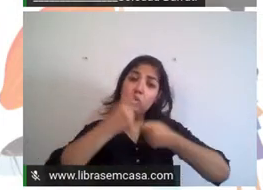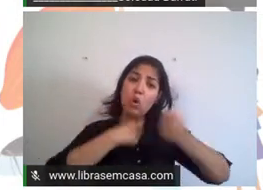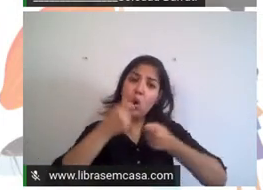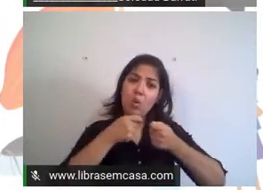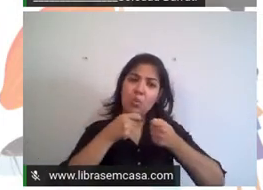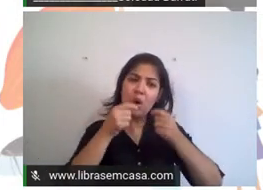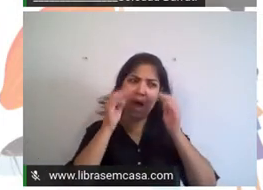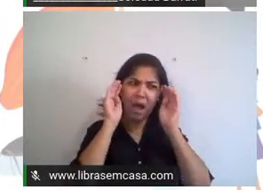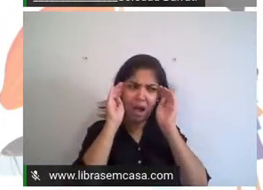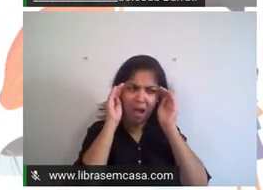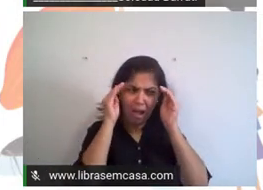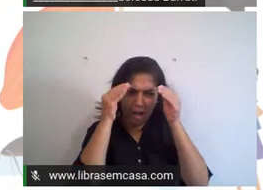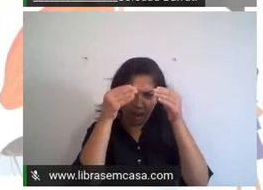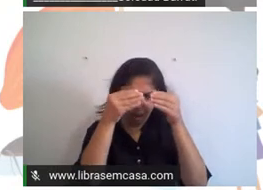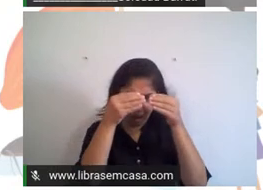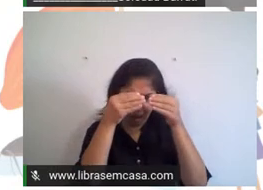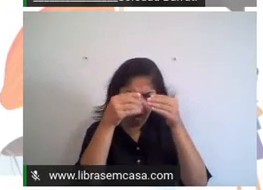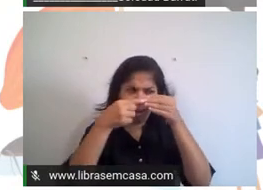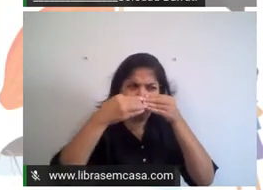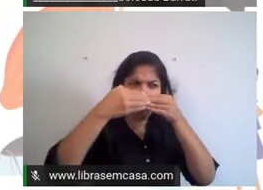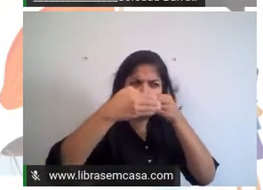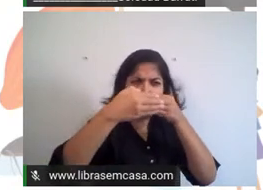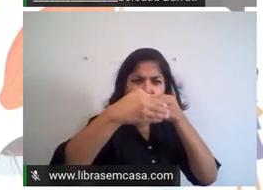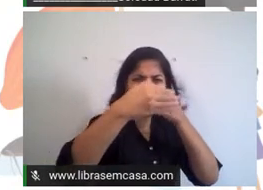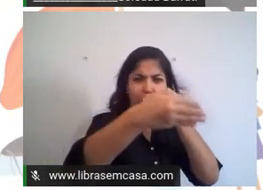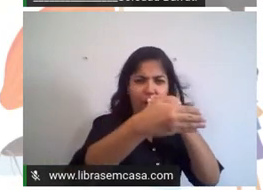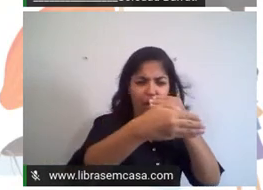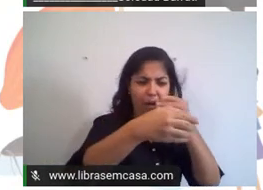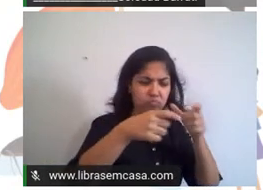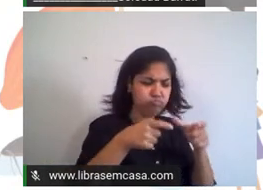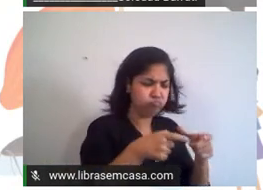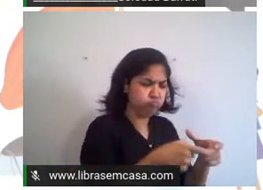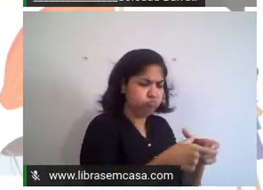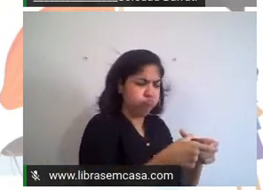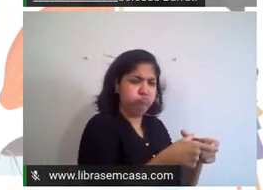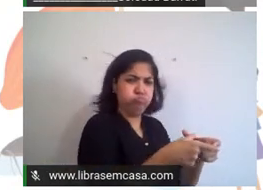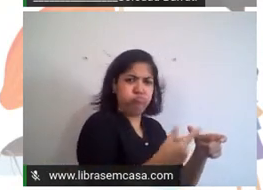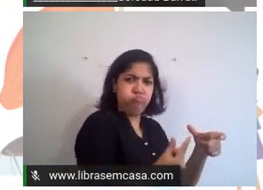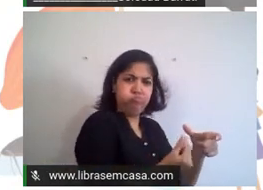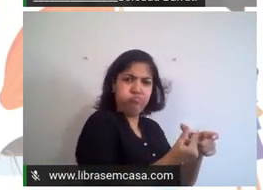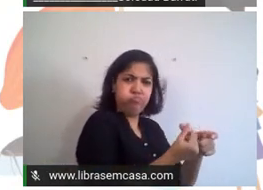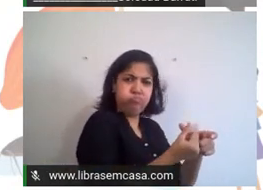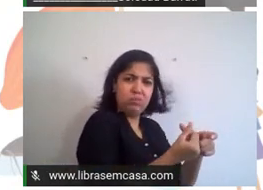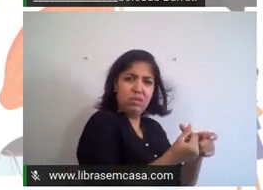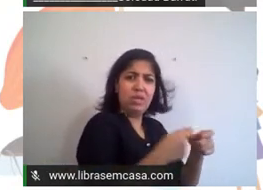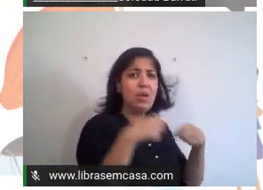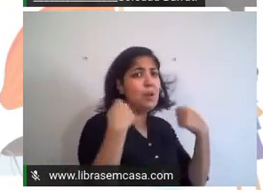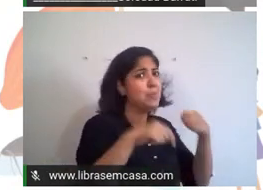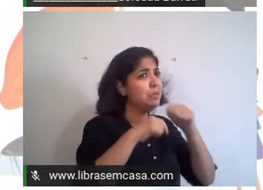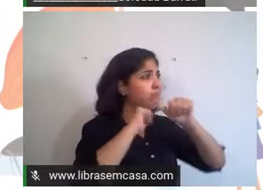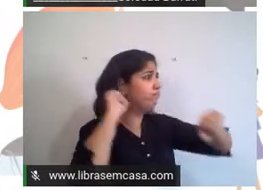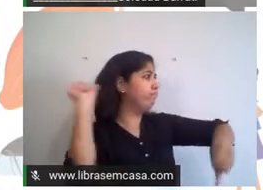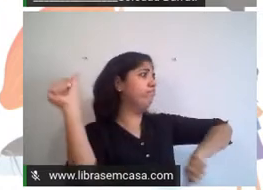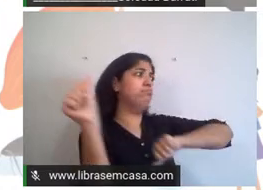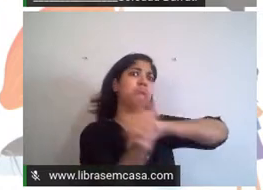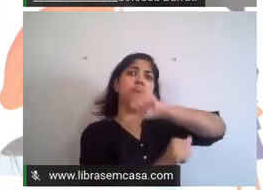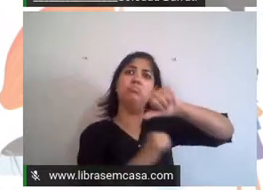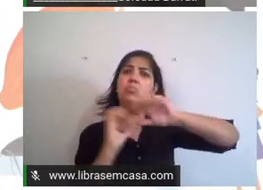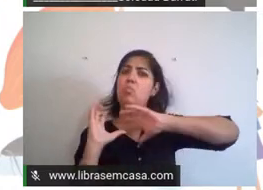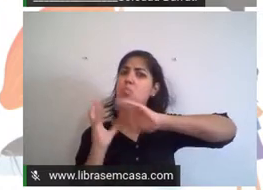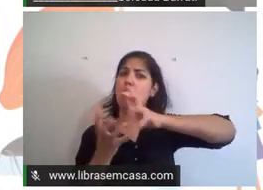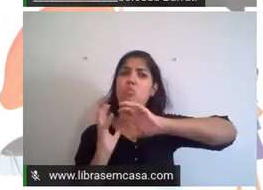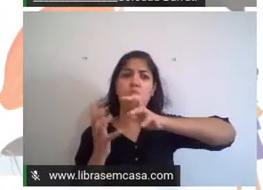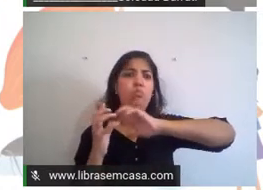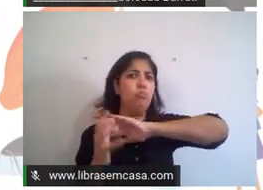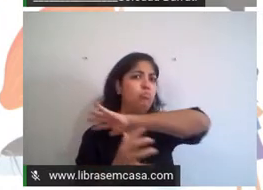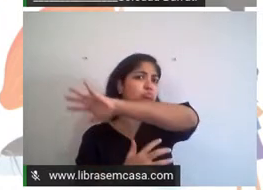muito curto prazo e de concentração de riqueza? Isso tem que ser mudado de maneira planetária, não adianta um país individual tentar